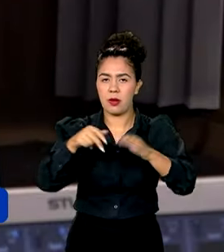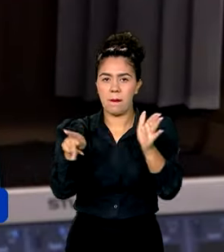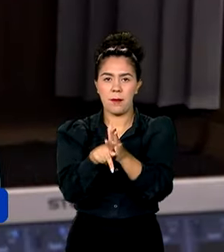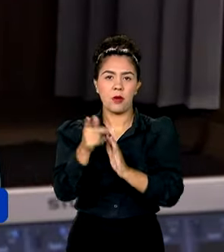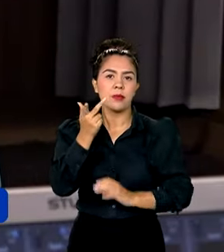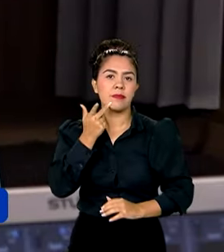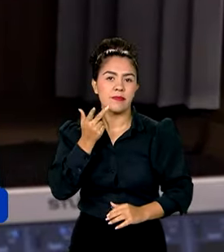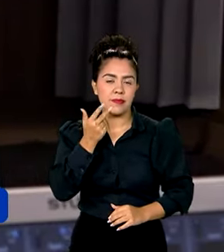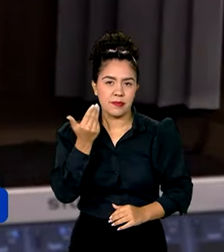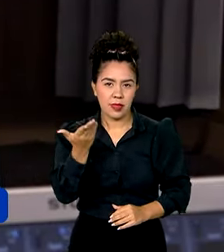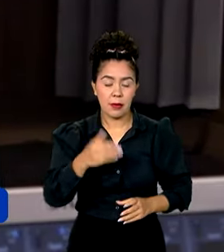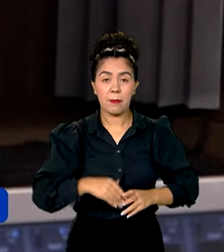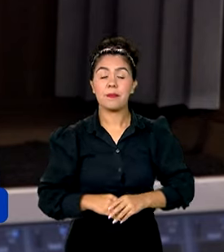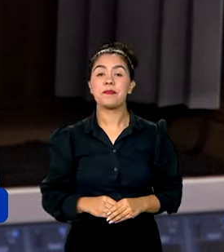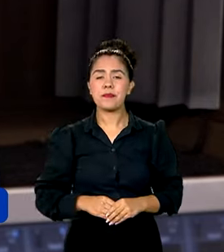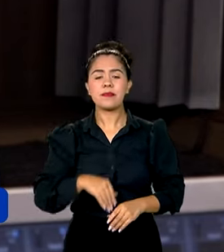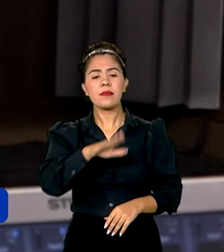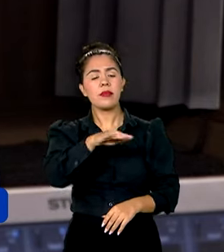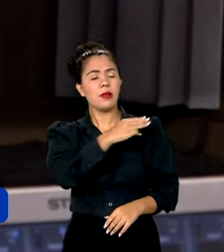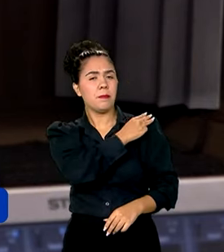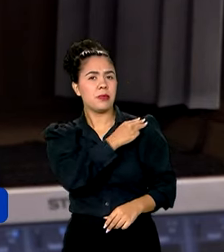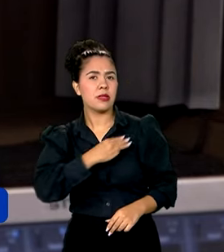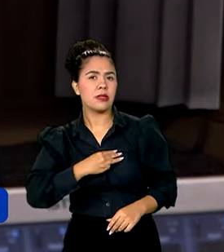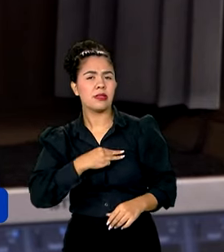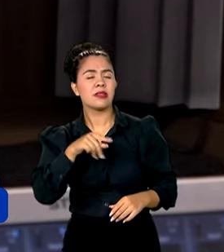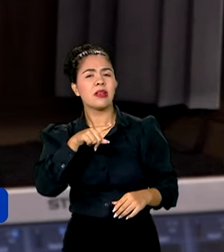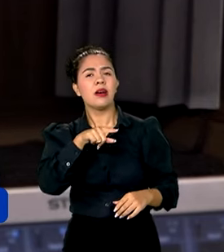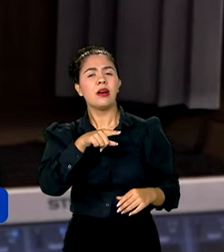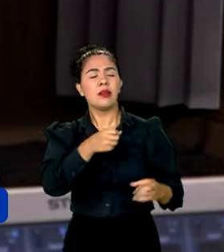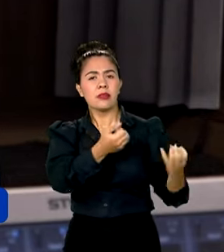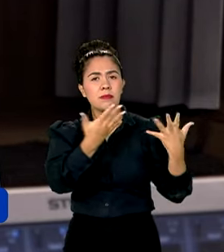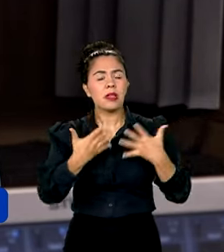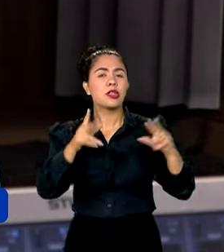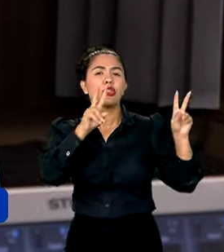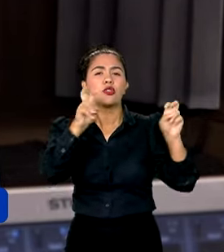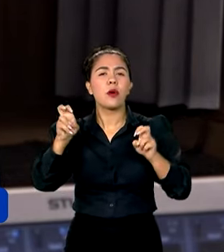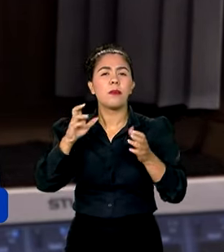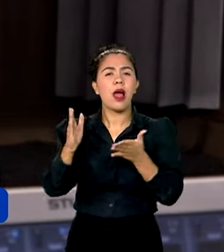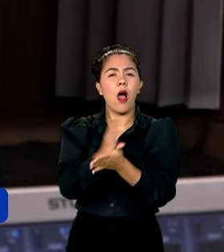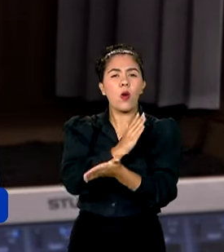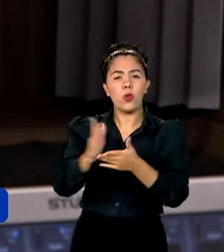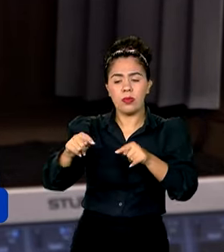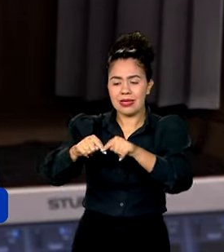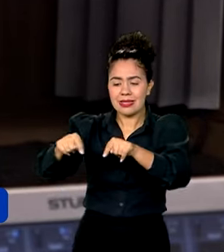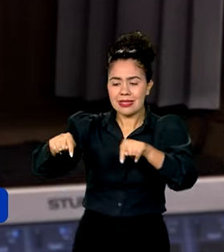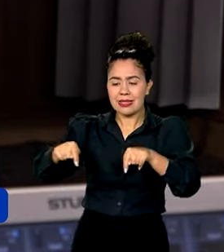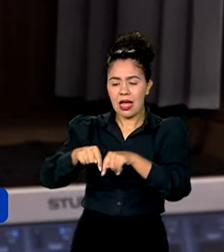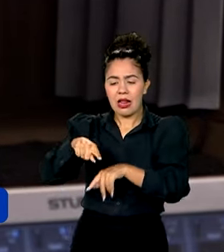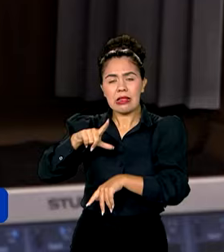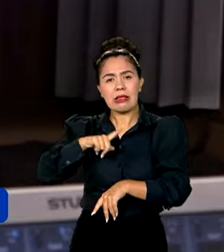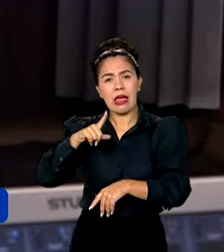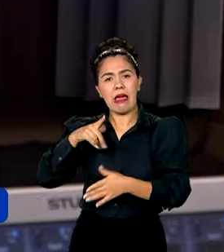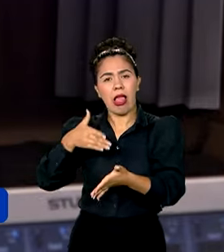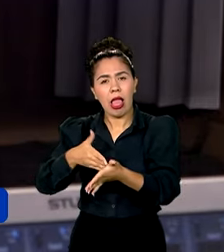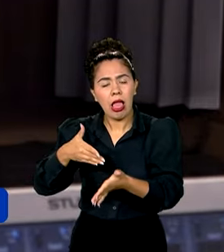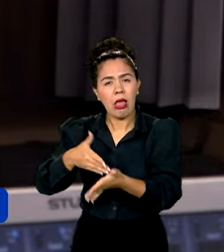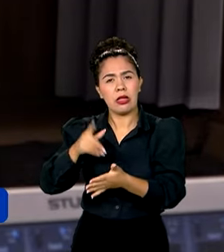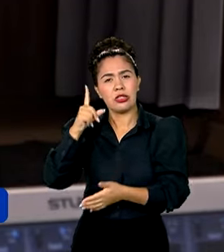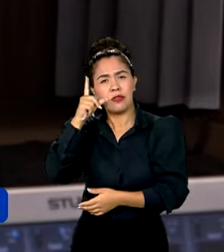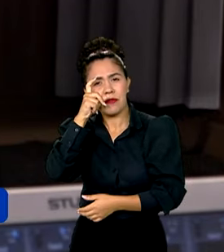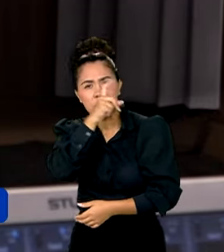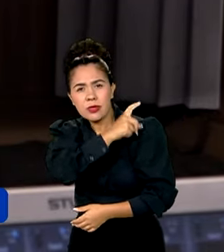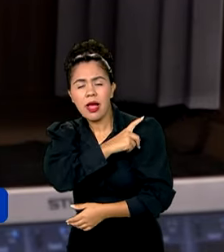ministra sobre essa essa dificuldade de algumas salas eh de vacinação que o que o Lucas se referiu eh